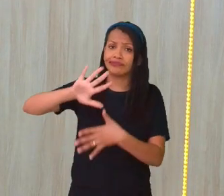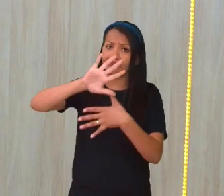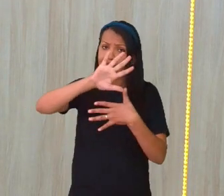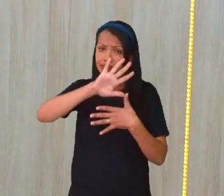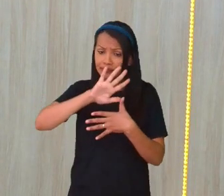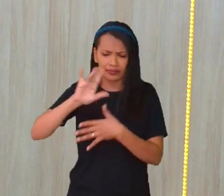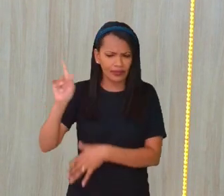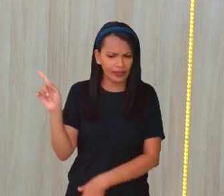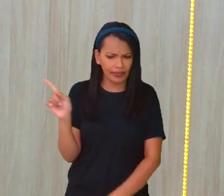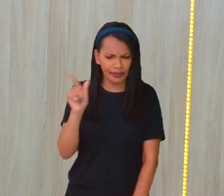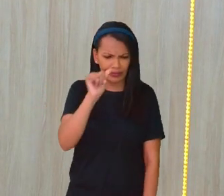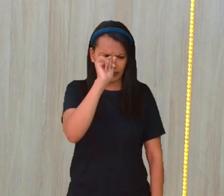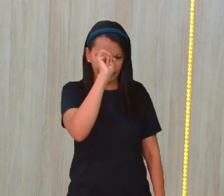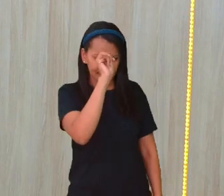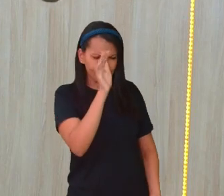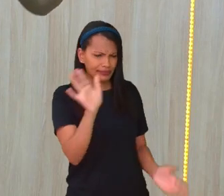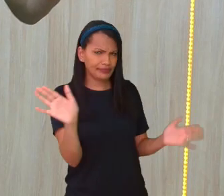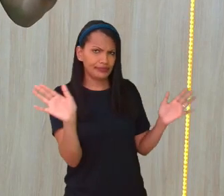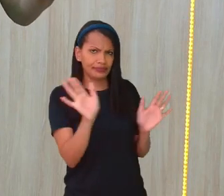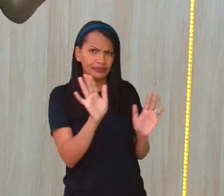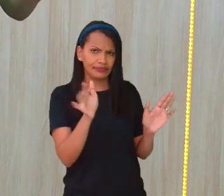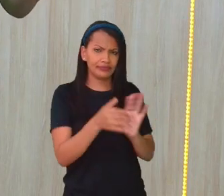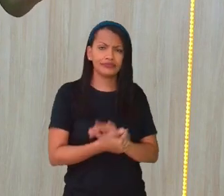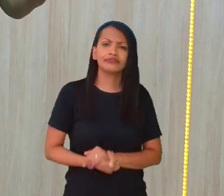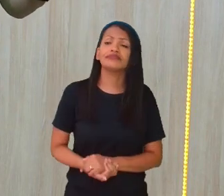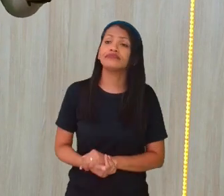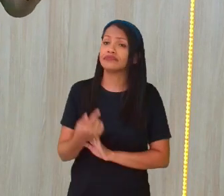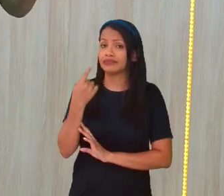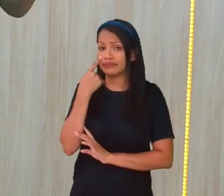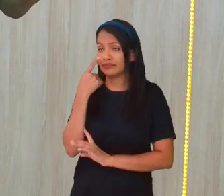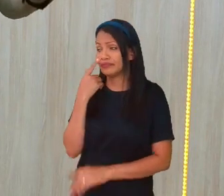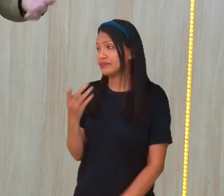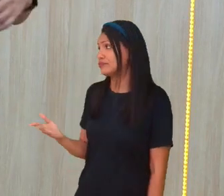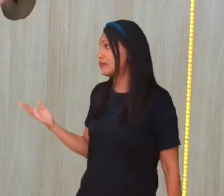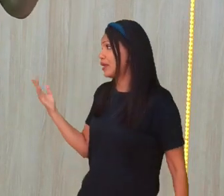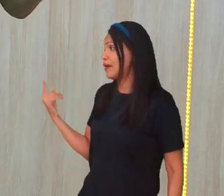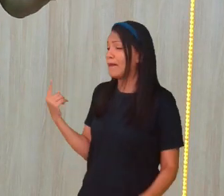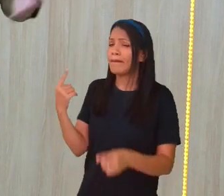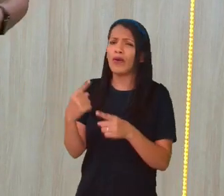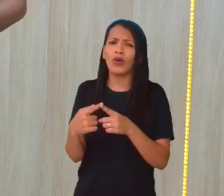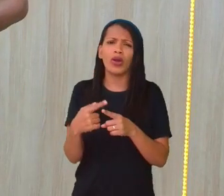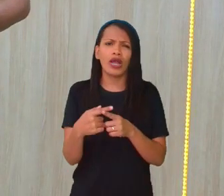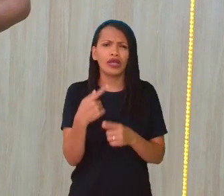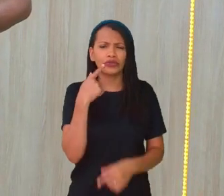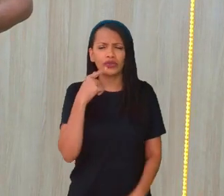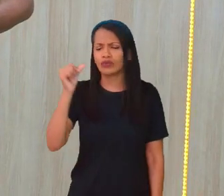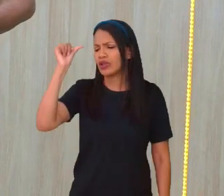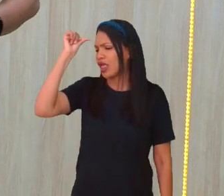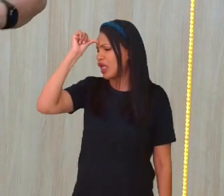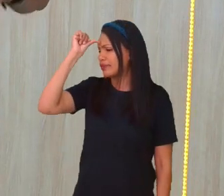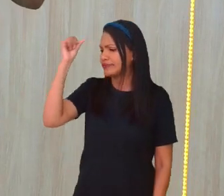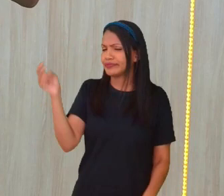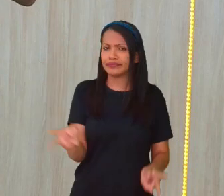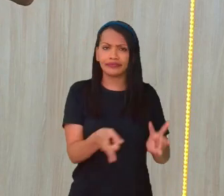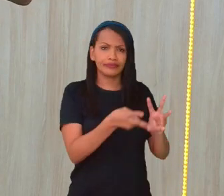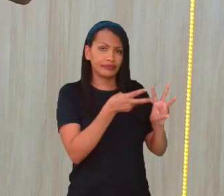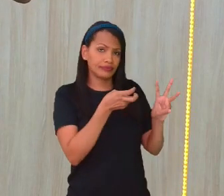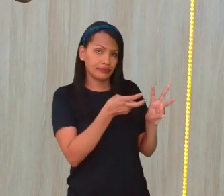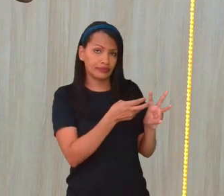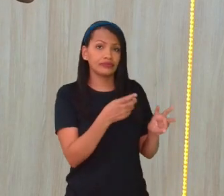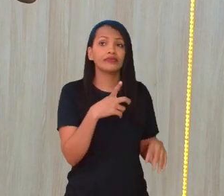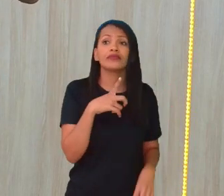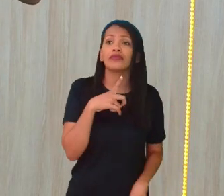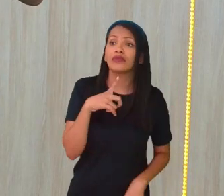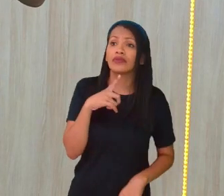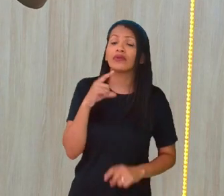os primitivos habitantes das Américas chamados de índios, de indígenas, e até hoje está assim, está chamado. Então a gente tem aí